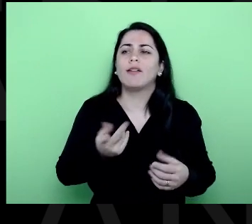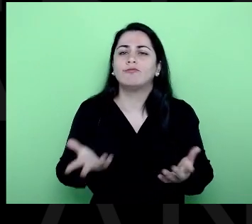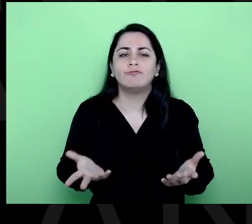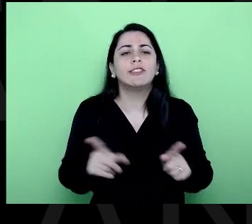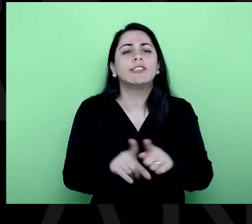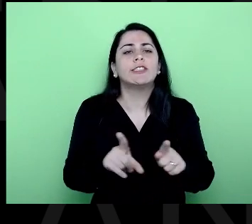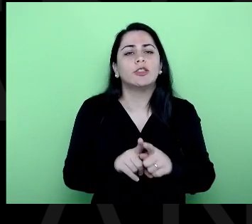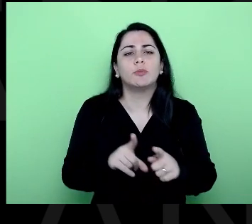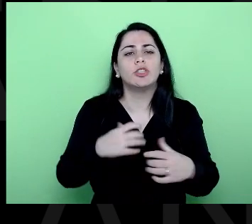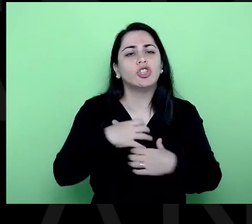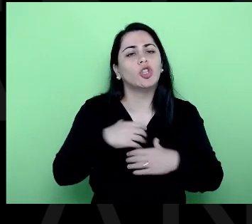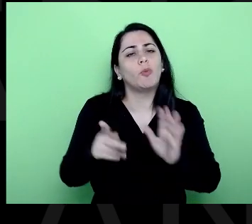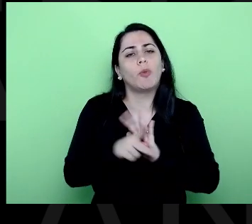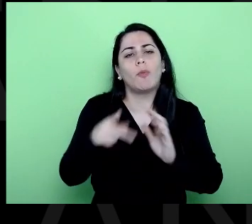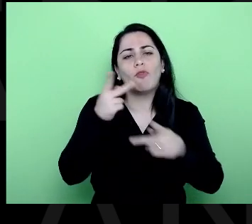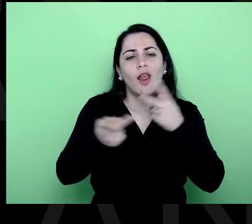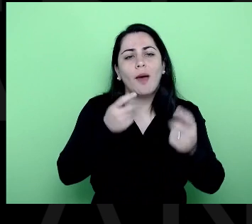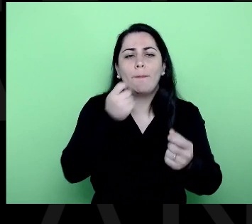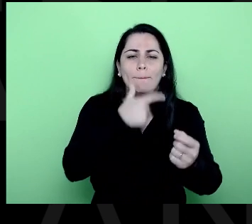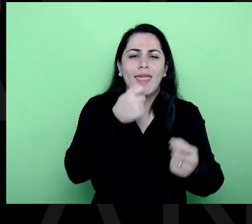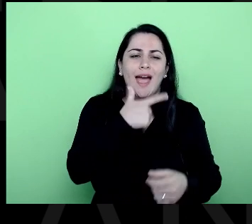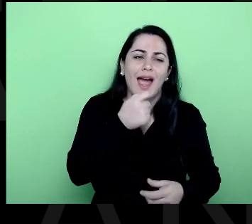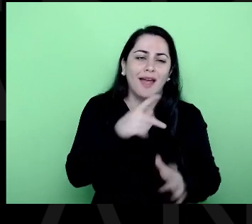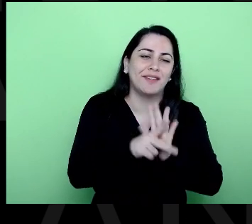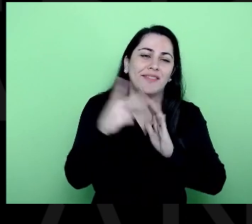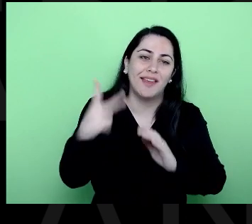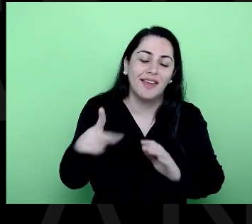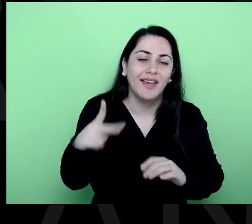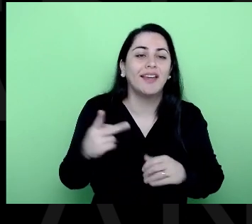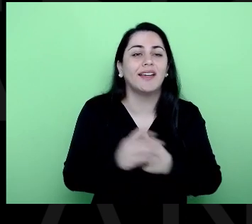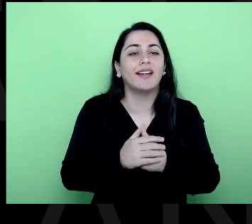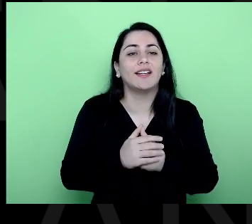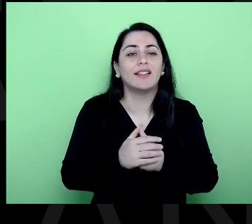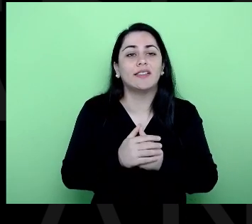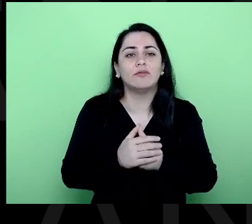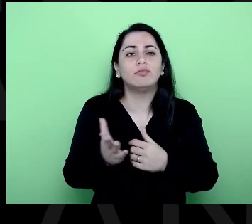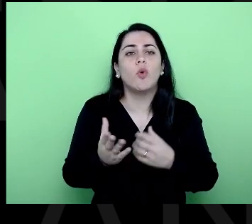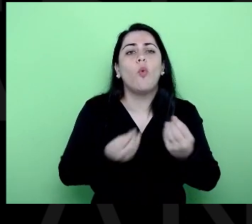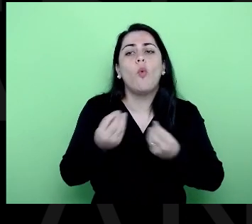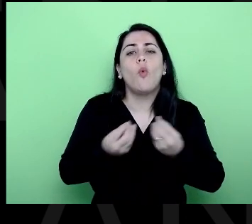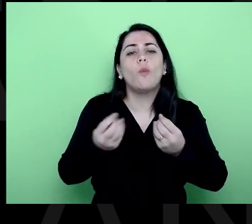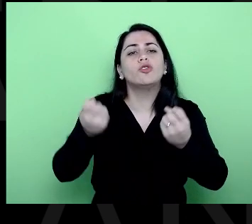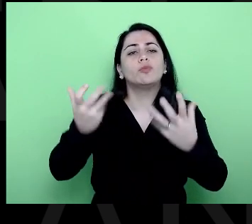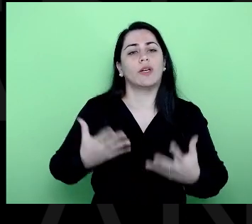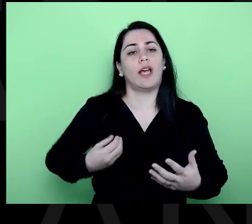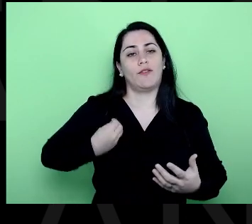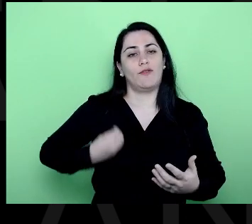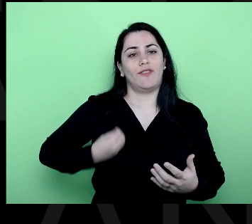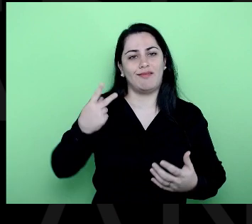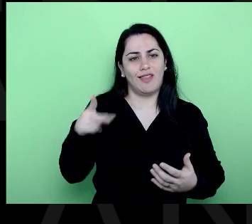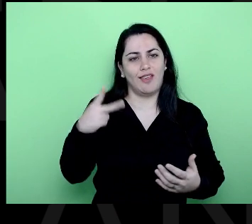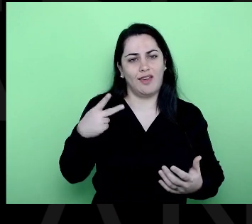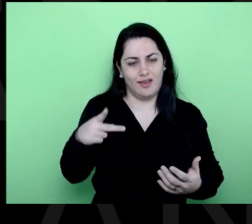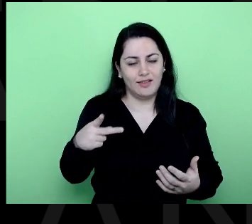dele falar, dele, as piadas que ele fazia, a forma dele contar a própria vida, do que propriamente o que ele